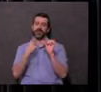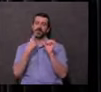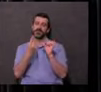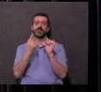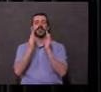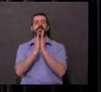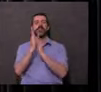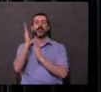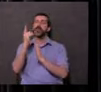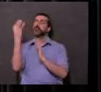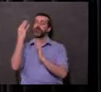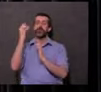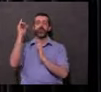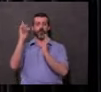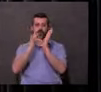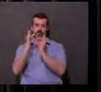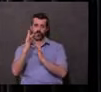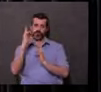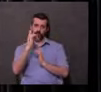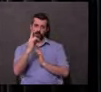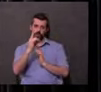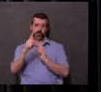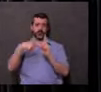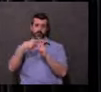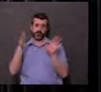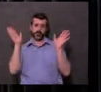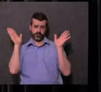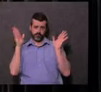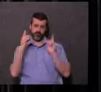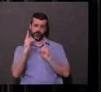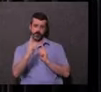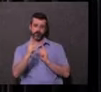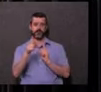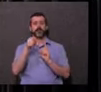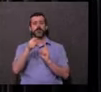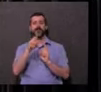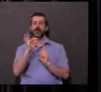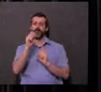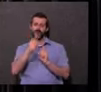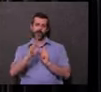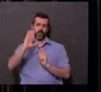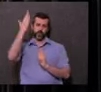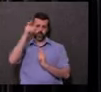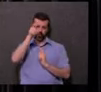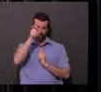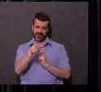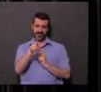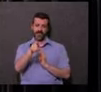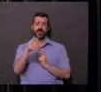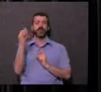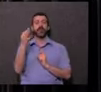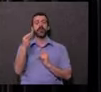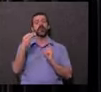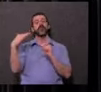Senhor e Messias a Jesus Cristo crucificado. É o centro da fé cristã, proclamado por Pedro com os